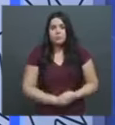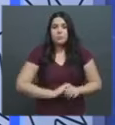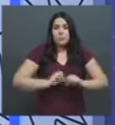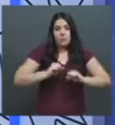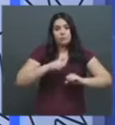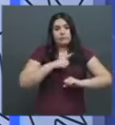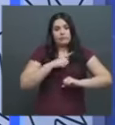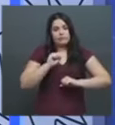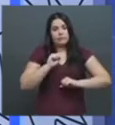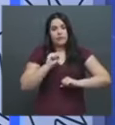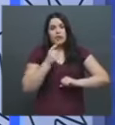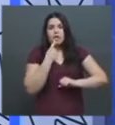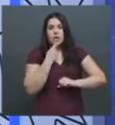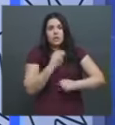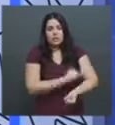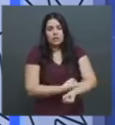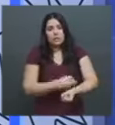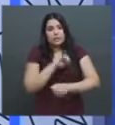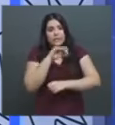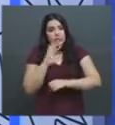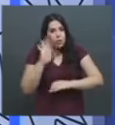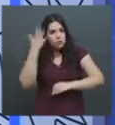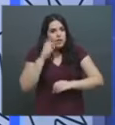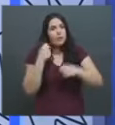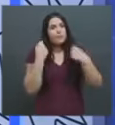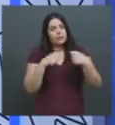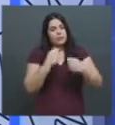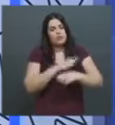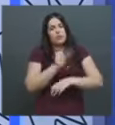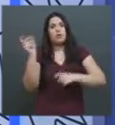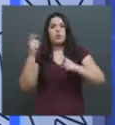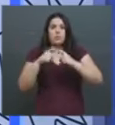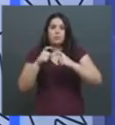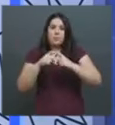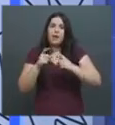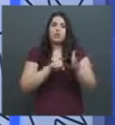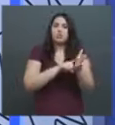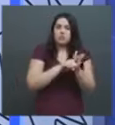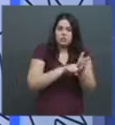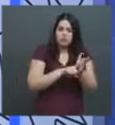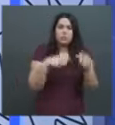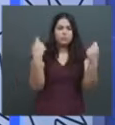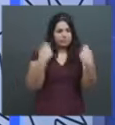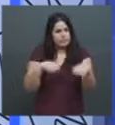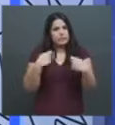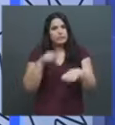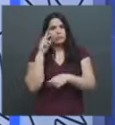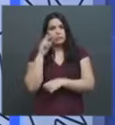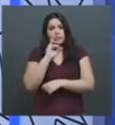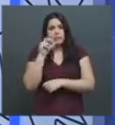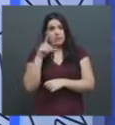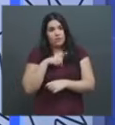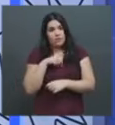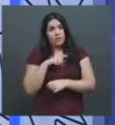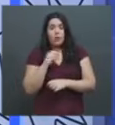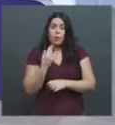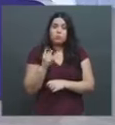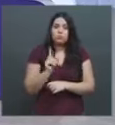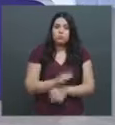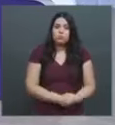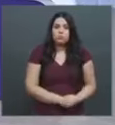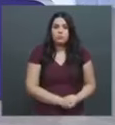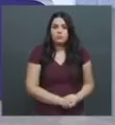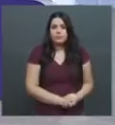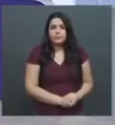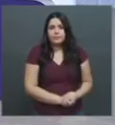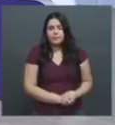Se isso acontecer, é importante procurar um médico fazer exame, né, para detectar se tem presença de sangue na urina, né? E